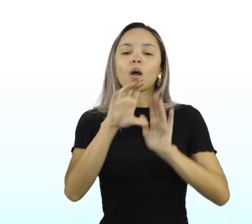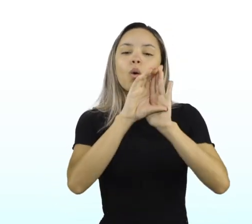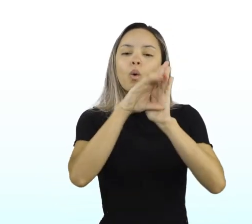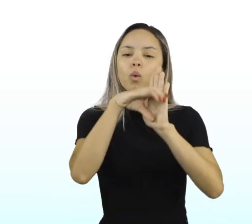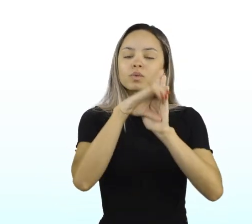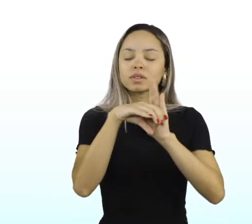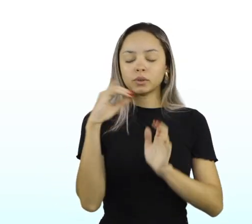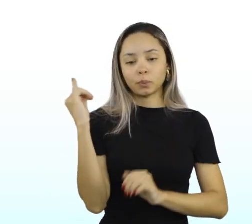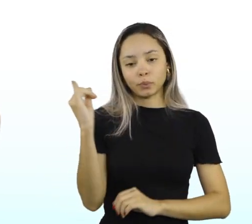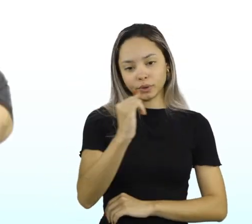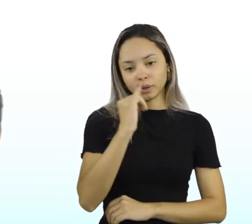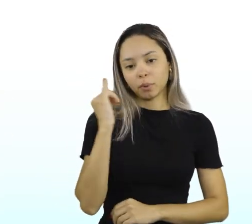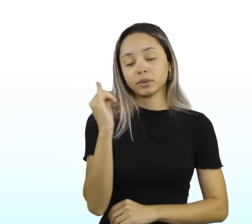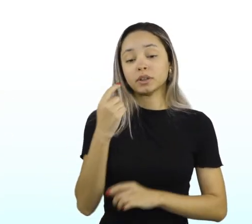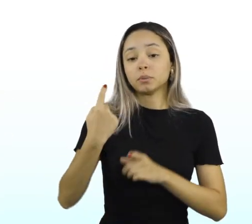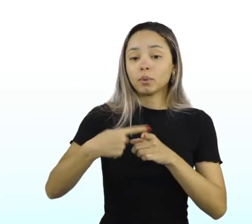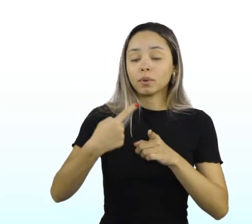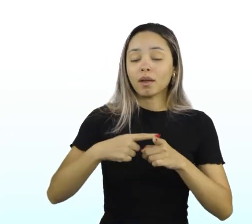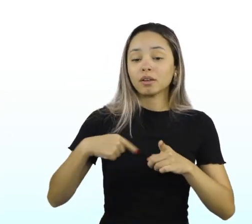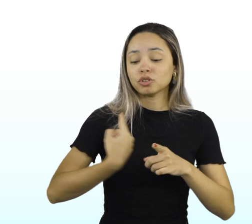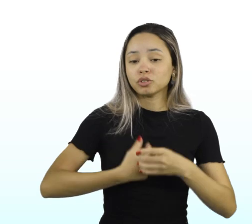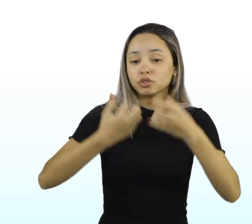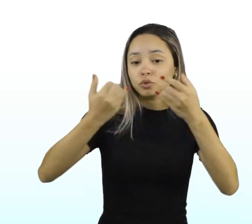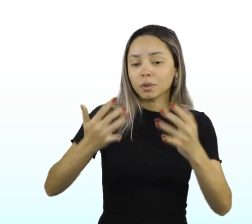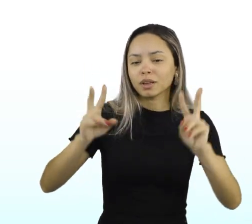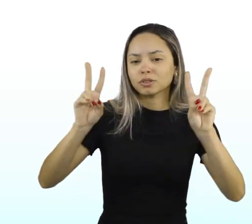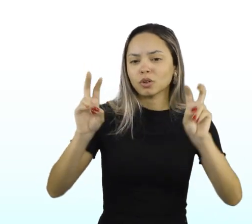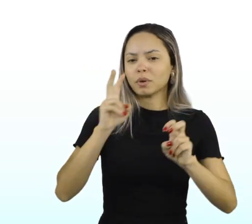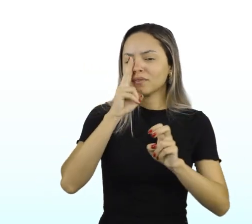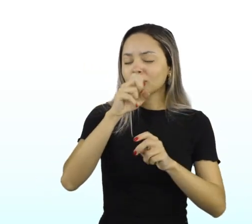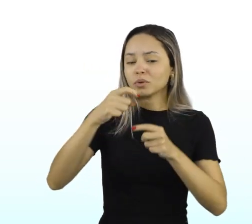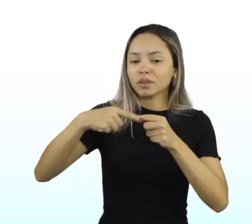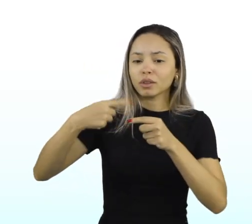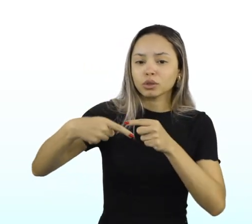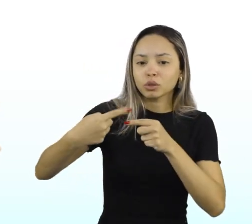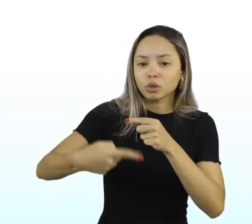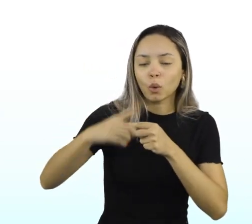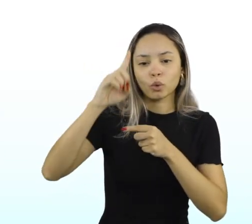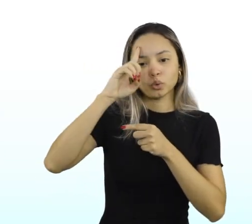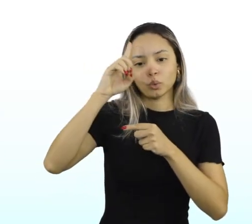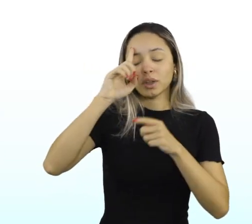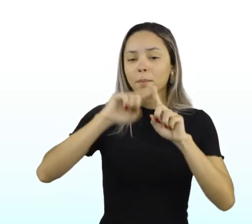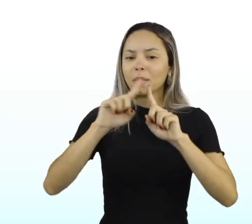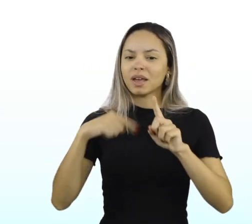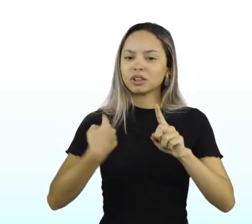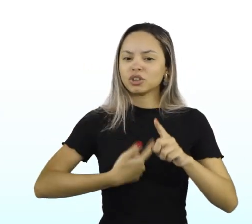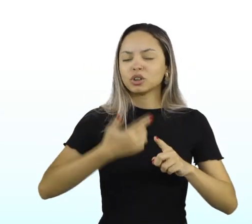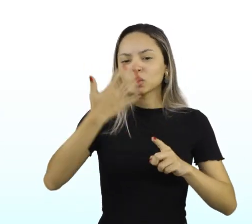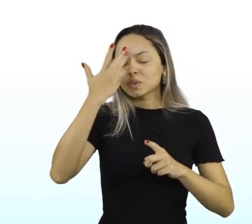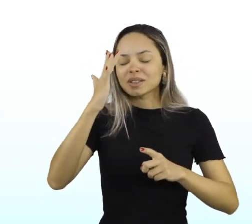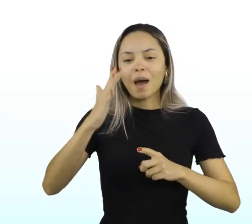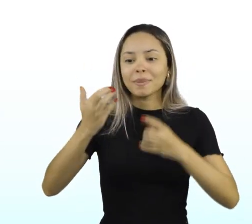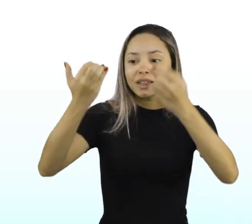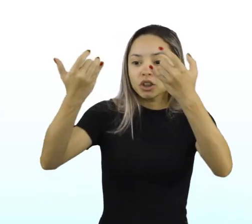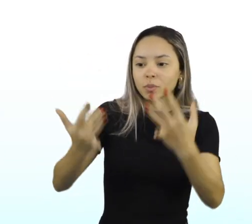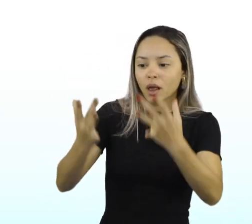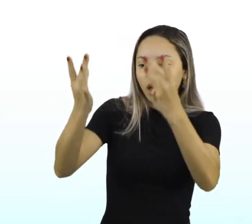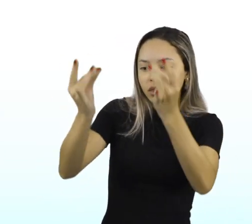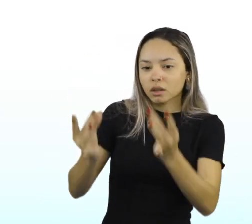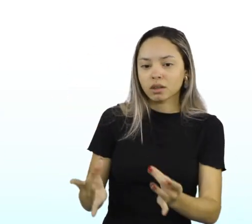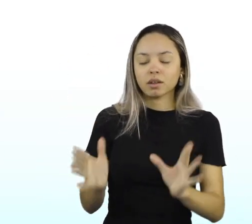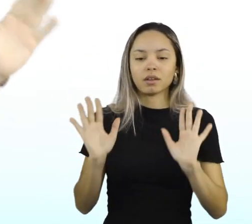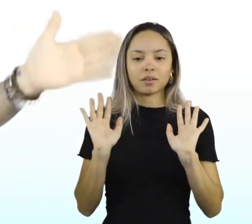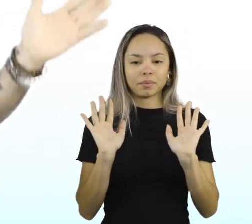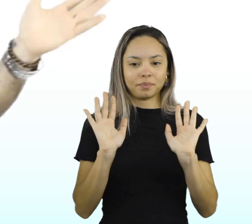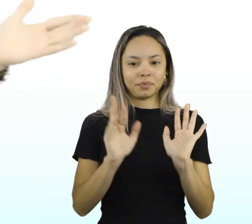extremamente importante. Até porque a gente fala de força todos os dias e, na verdade, a gente não sabe definir direitinho, né? Você sabe definir? Vou te dar 3 segundos. Olha aí,